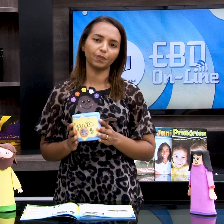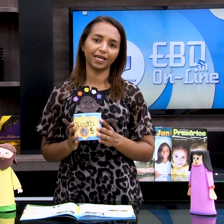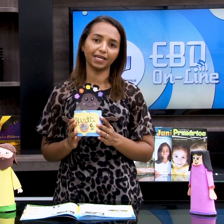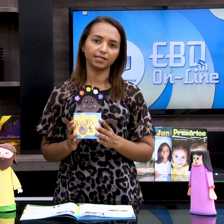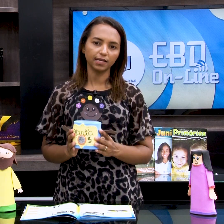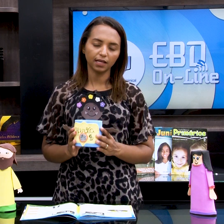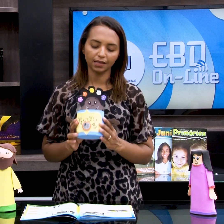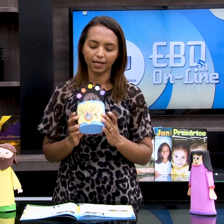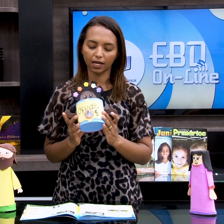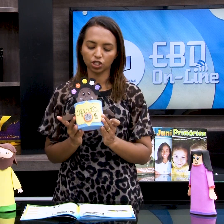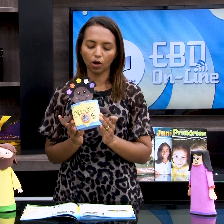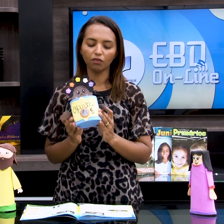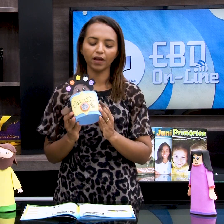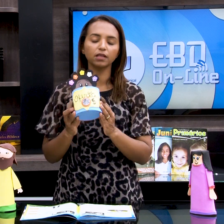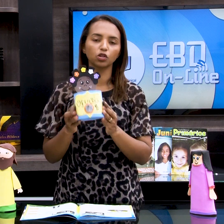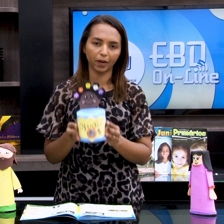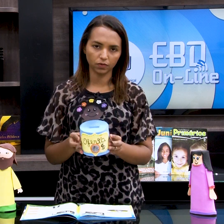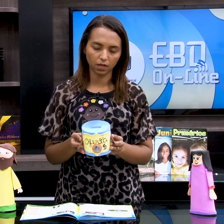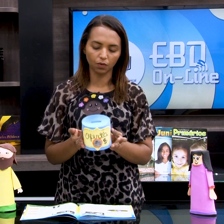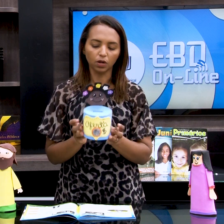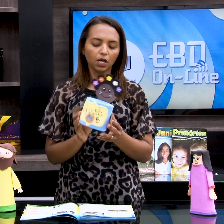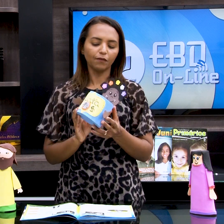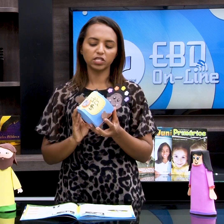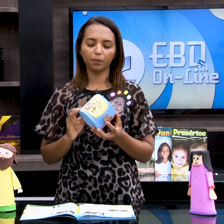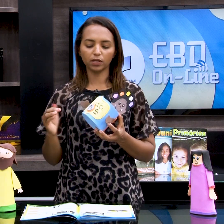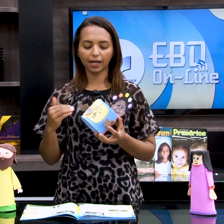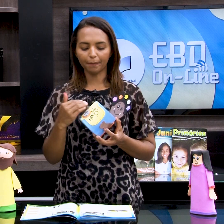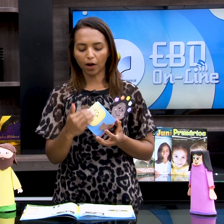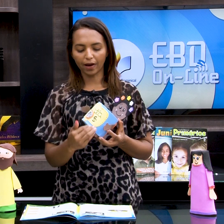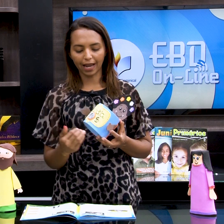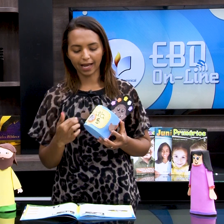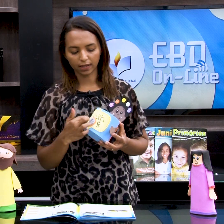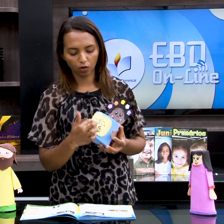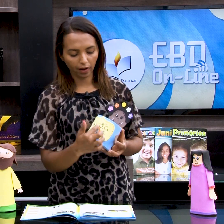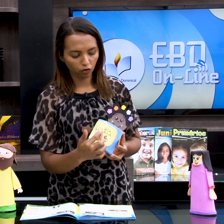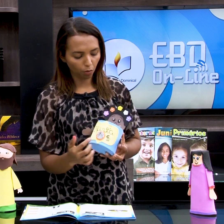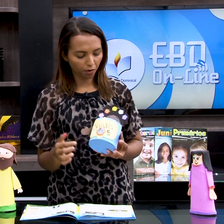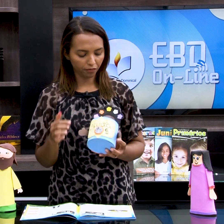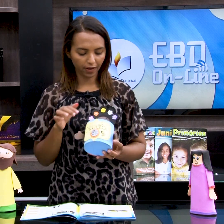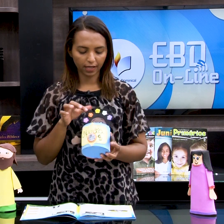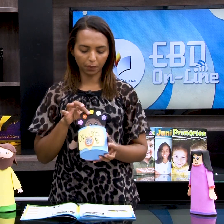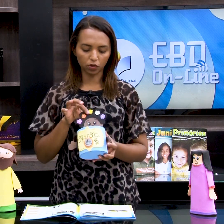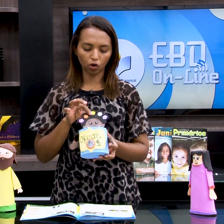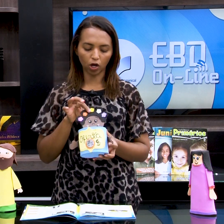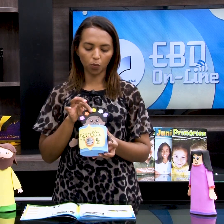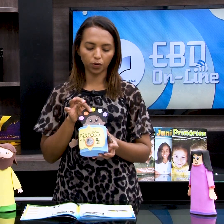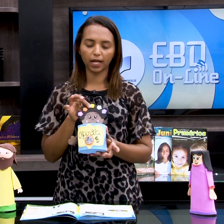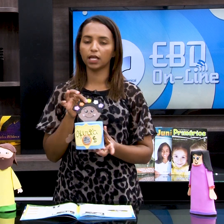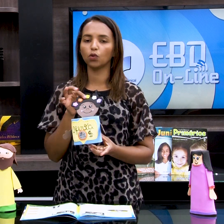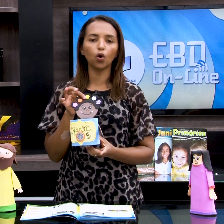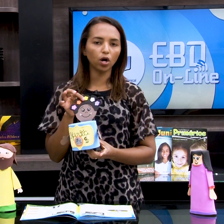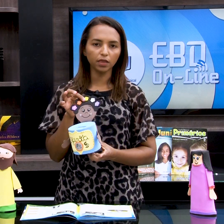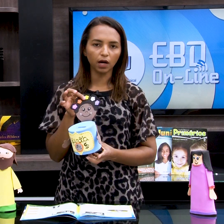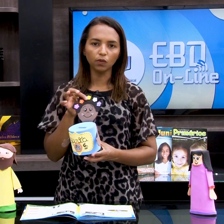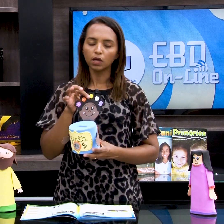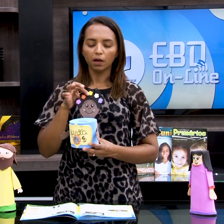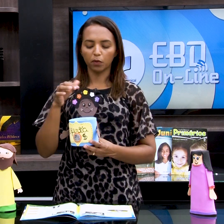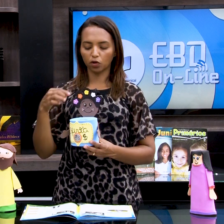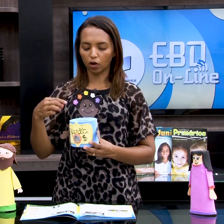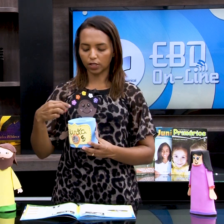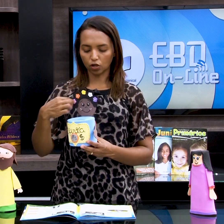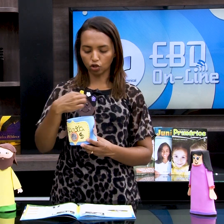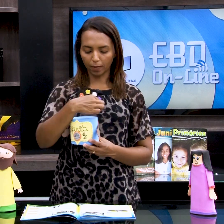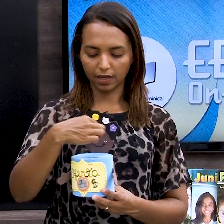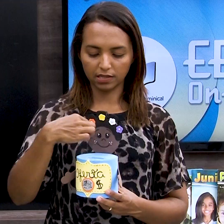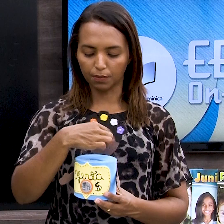interessante pra criança entender que ela está ofertando para o senhor você pode encapar uma lata colocar o nome oferta Pode colocar um bonequinho ou não